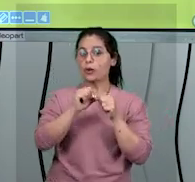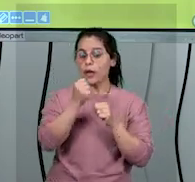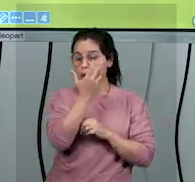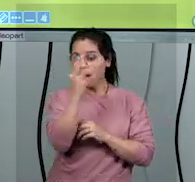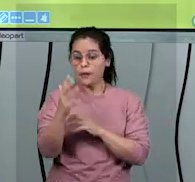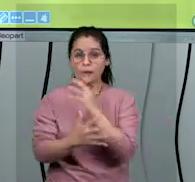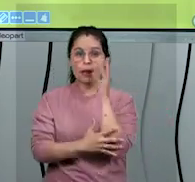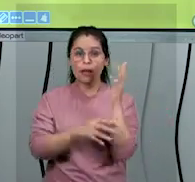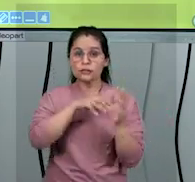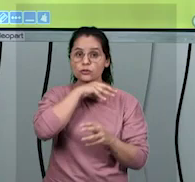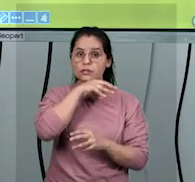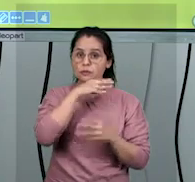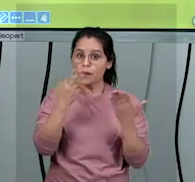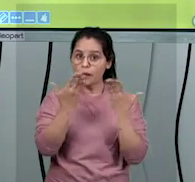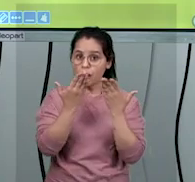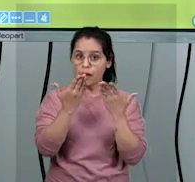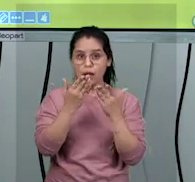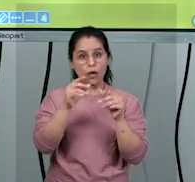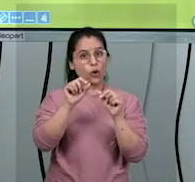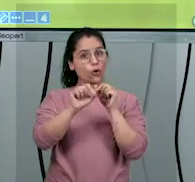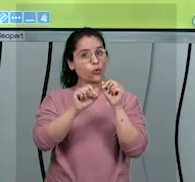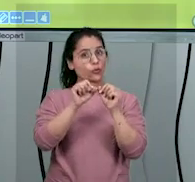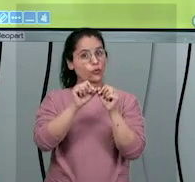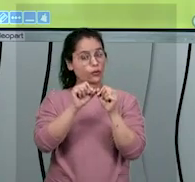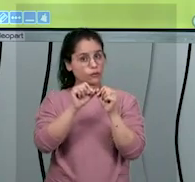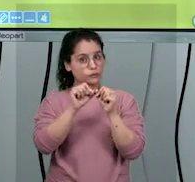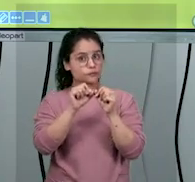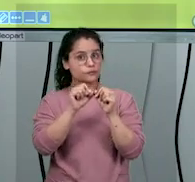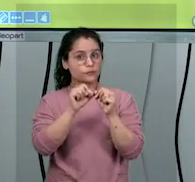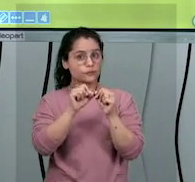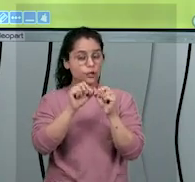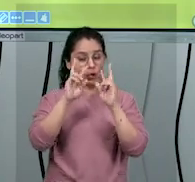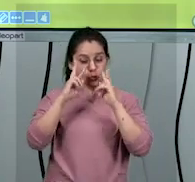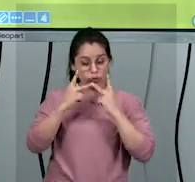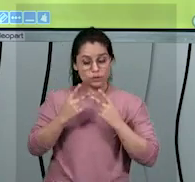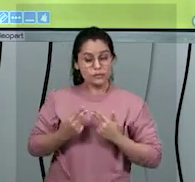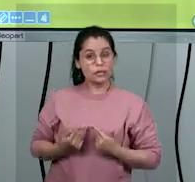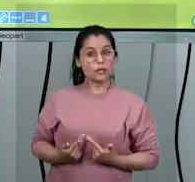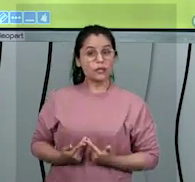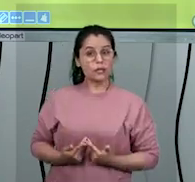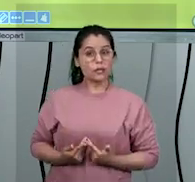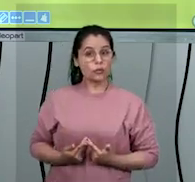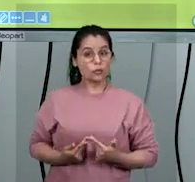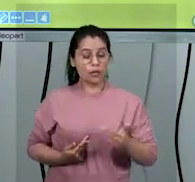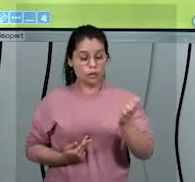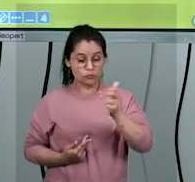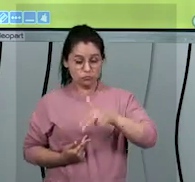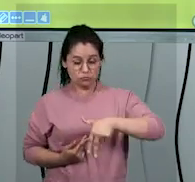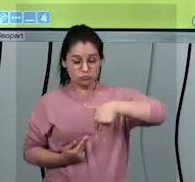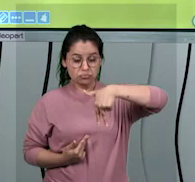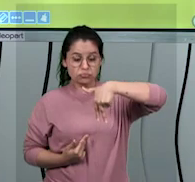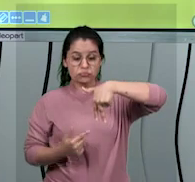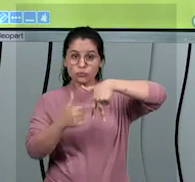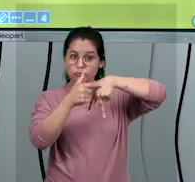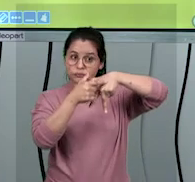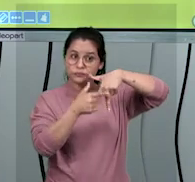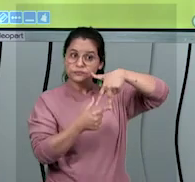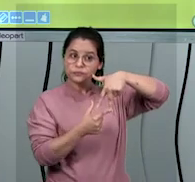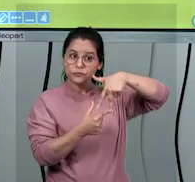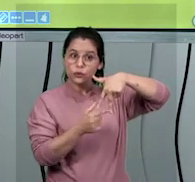a gente vai estudar hoje é, no ser humano, o que é responsável por